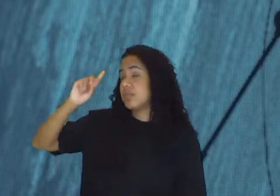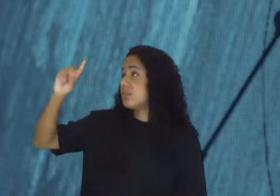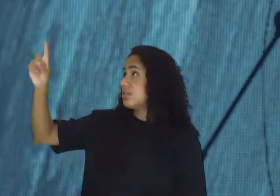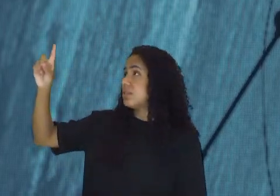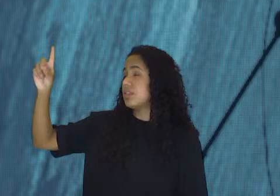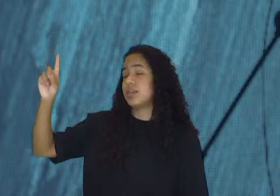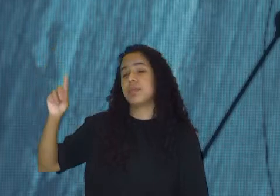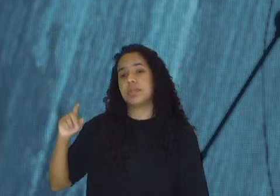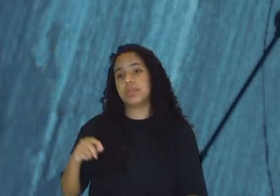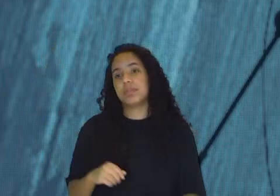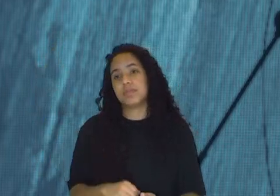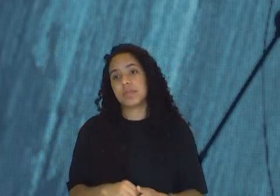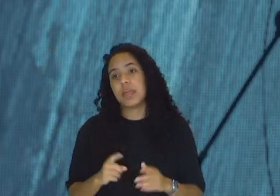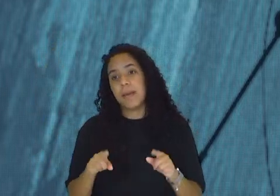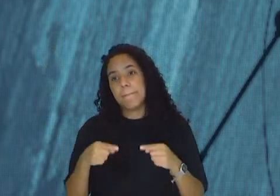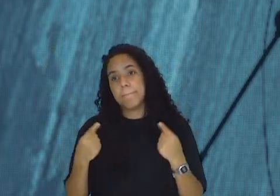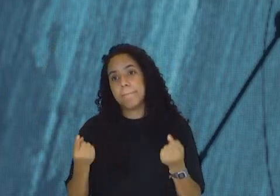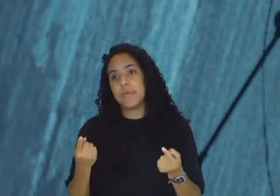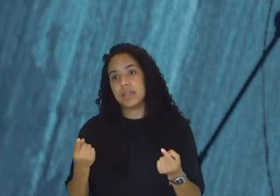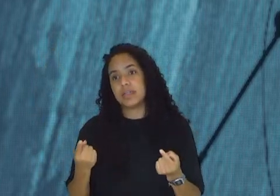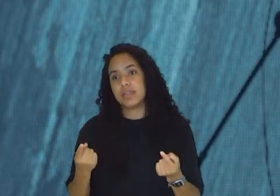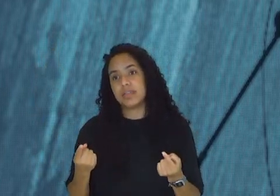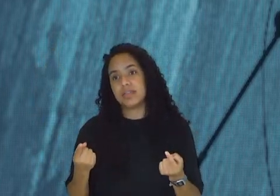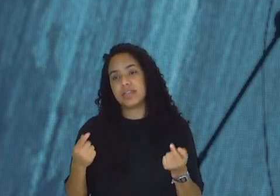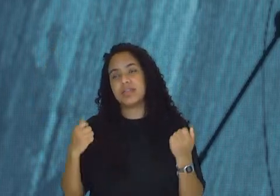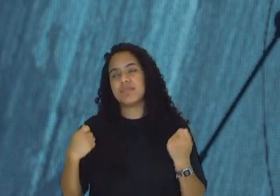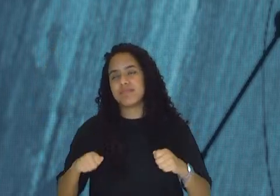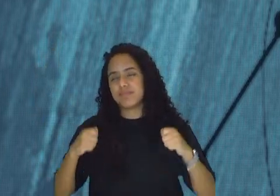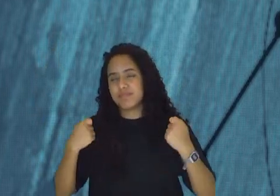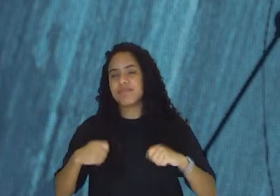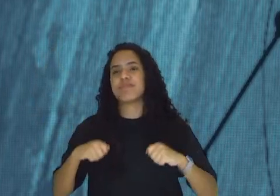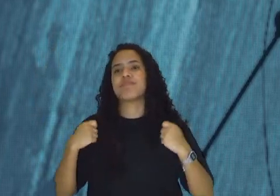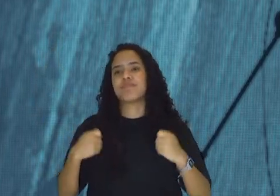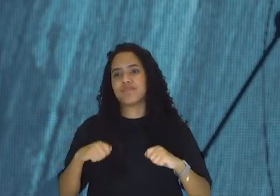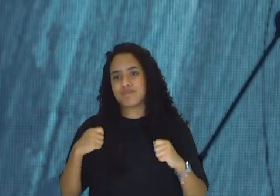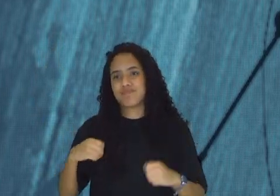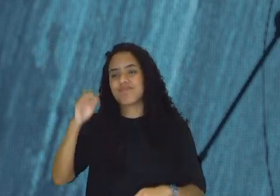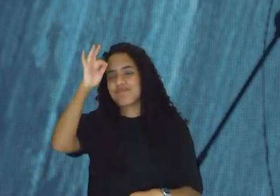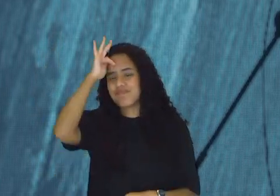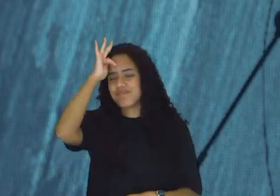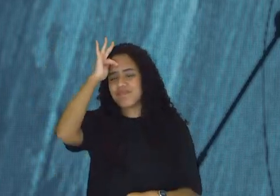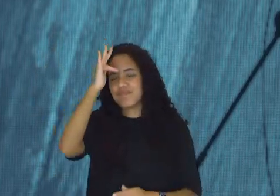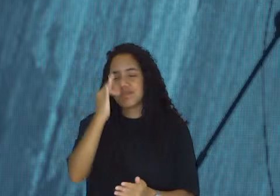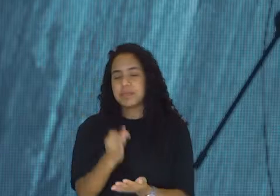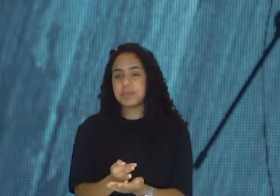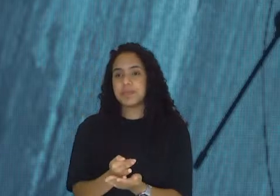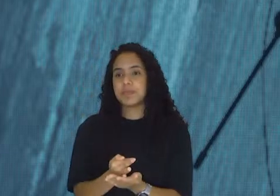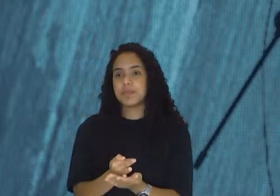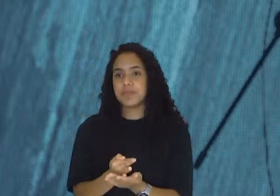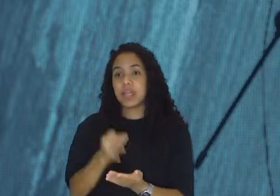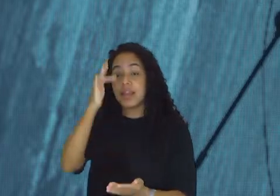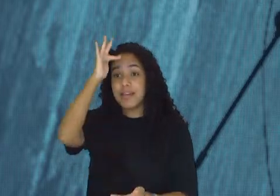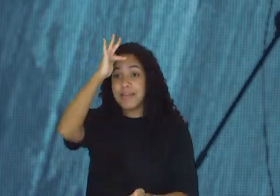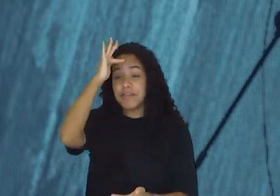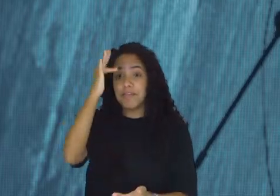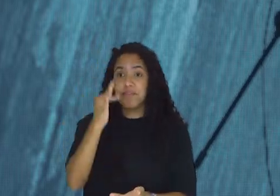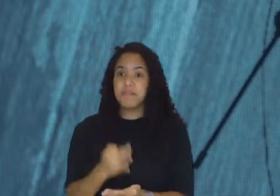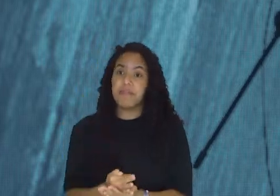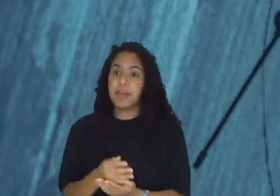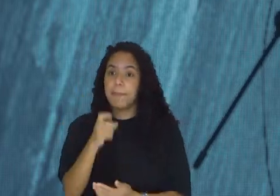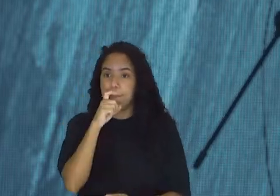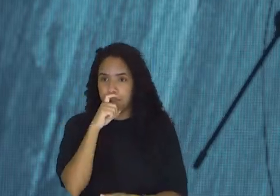paternidade. Quando a gente vê o povo saindo do deserto, tirado por Deus, atravessando aquele mar